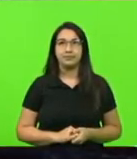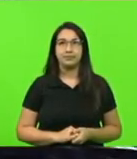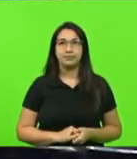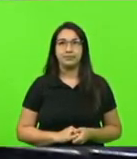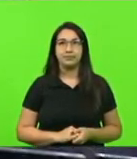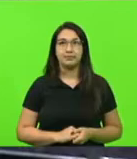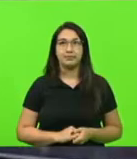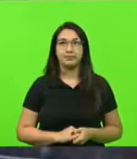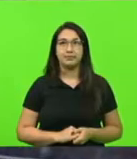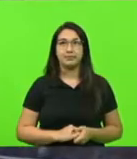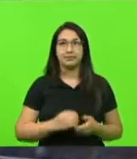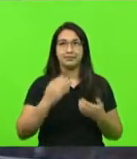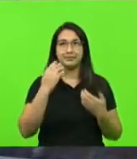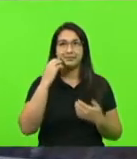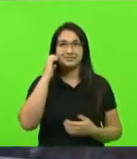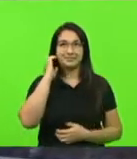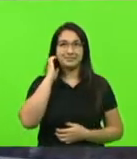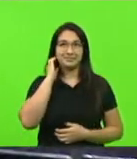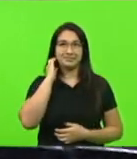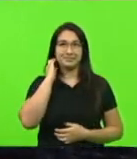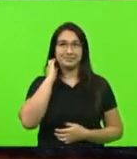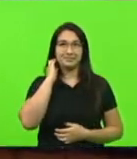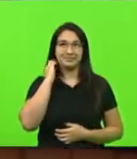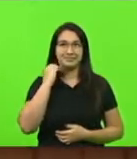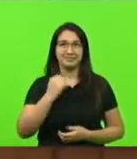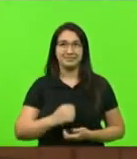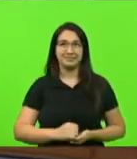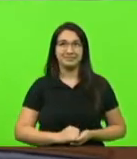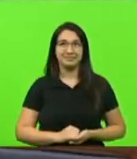Obrigado, senhor presidente.